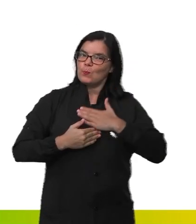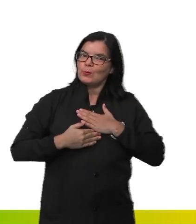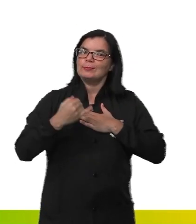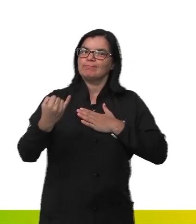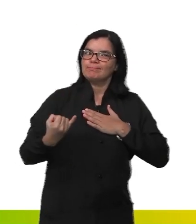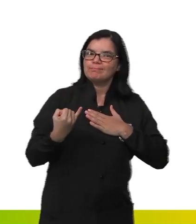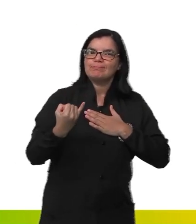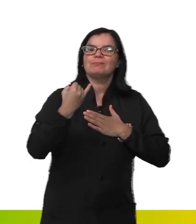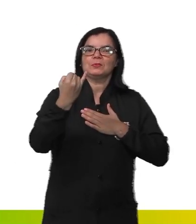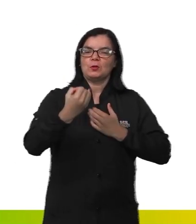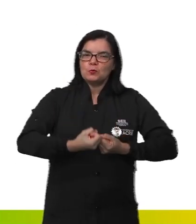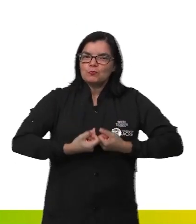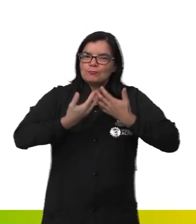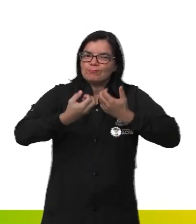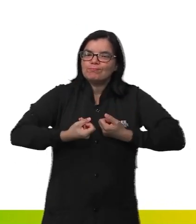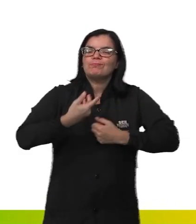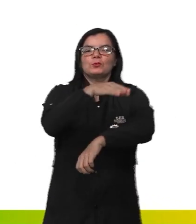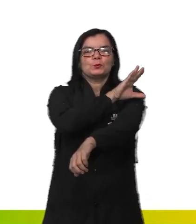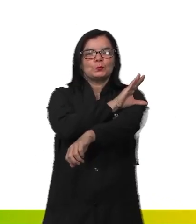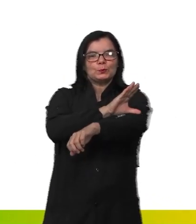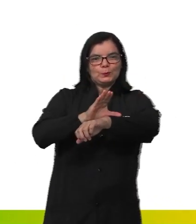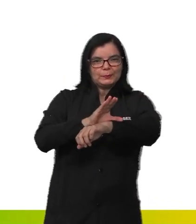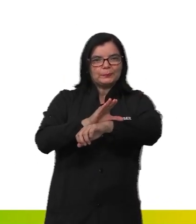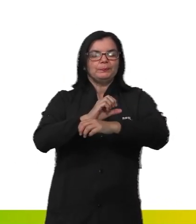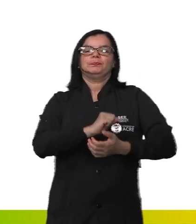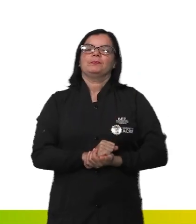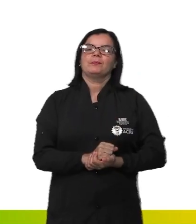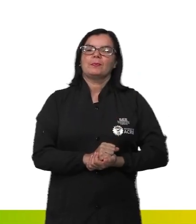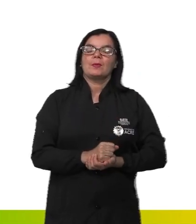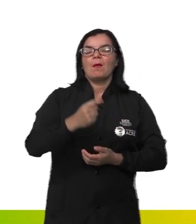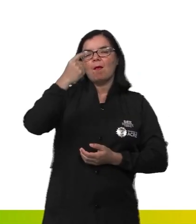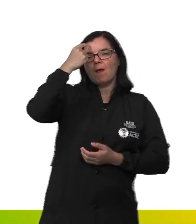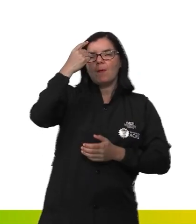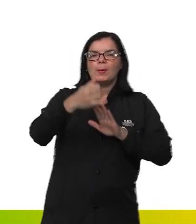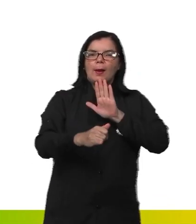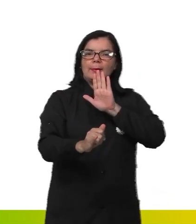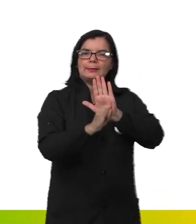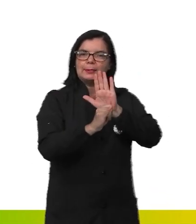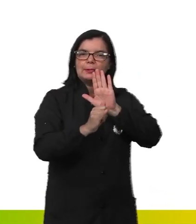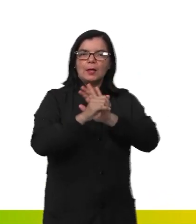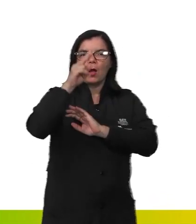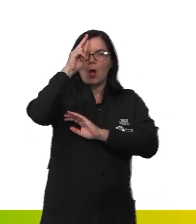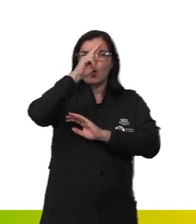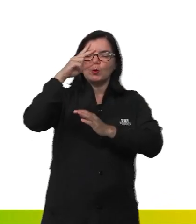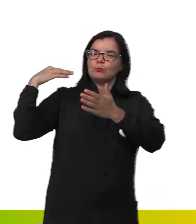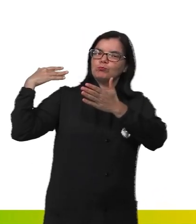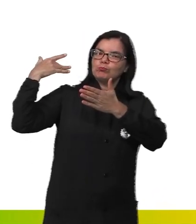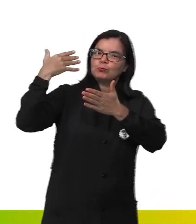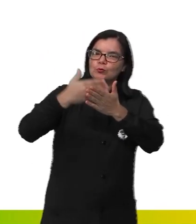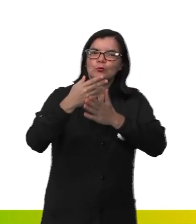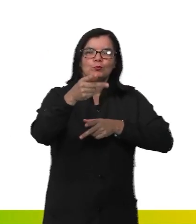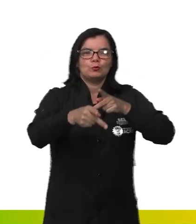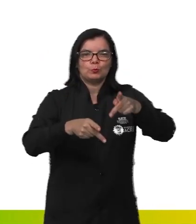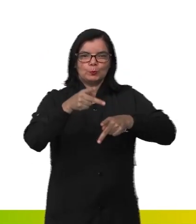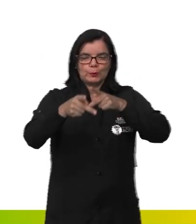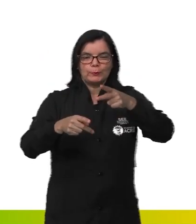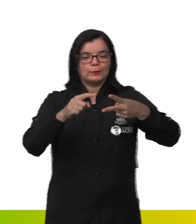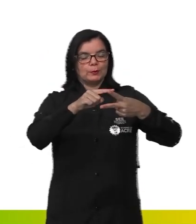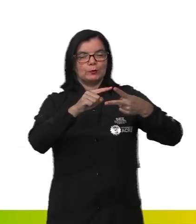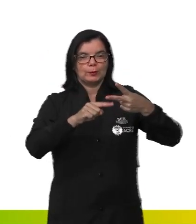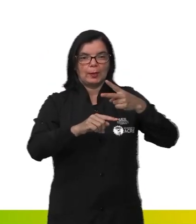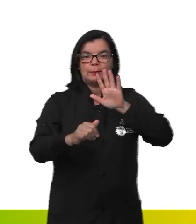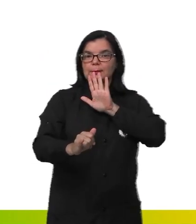ferramenta poderosa de expressão cultural, refletindo a identidade e a história de um povo. Vamos focar nessas duas